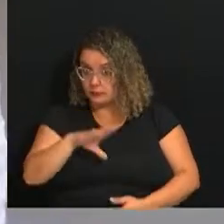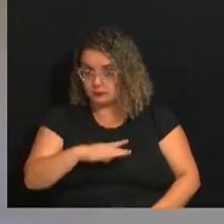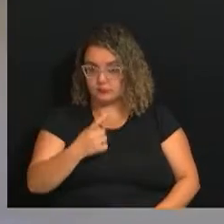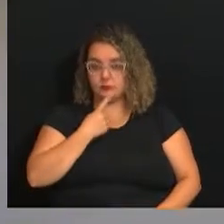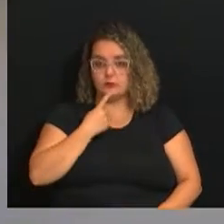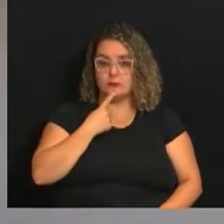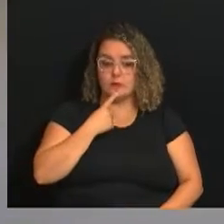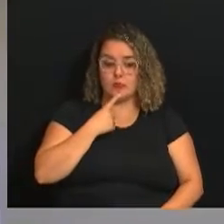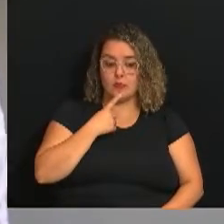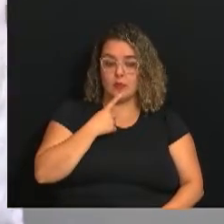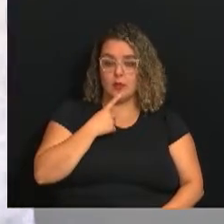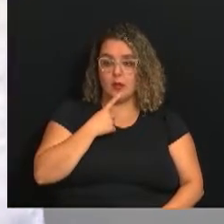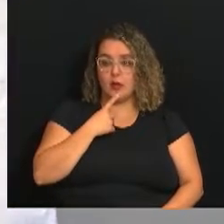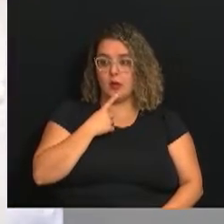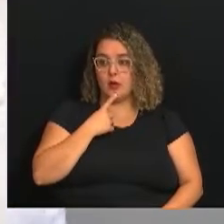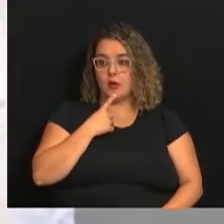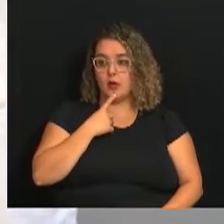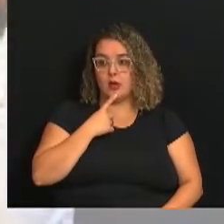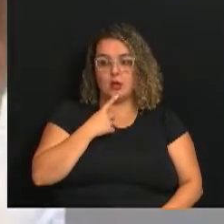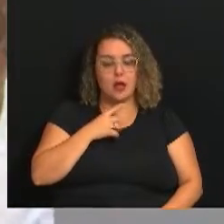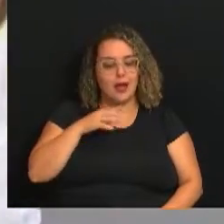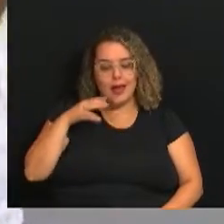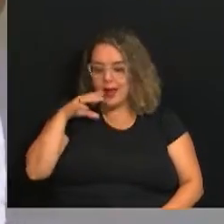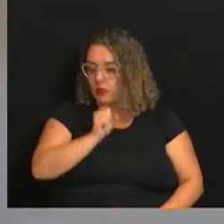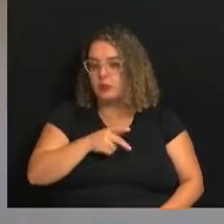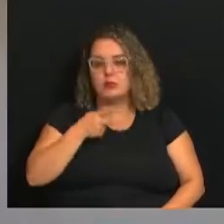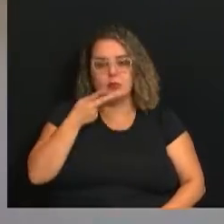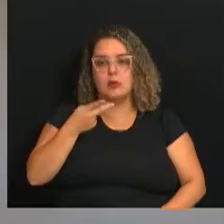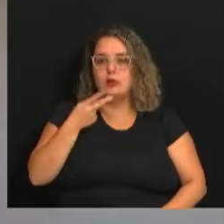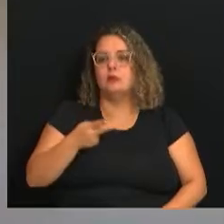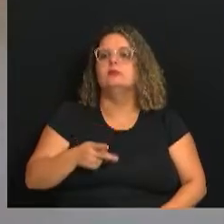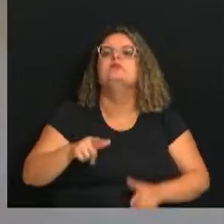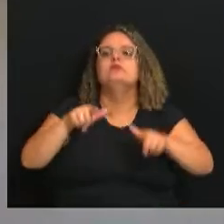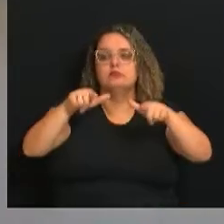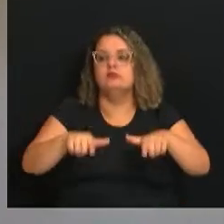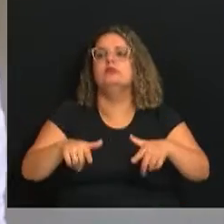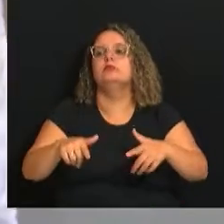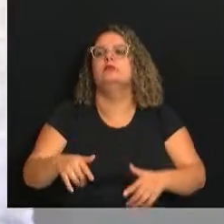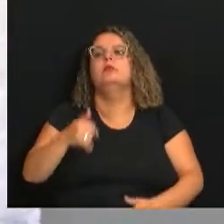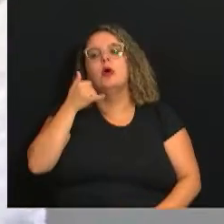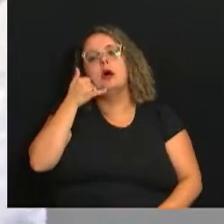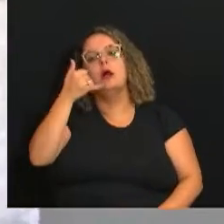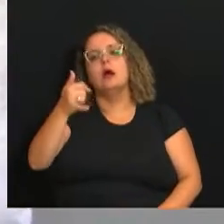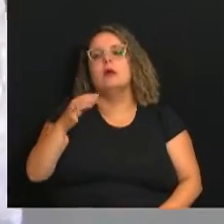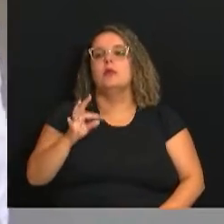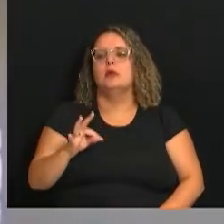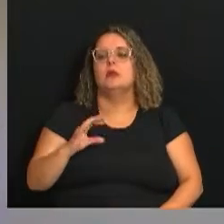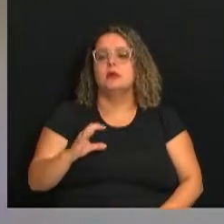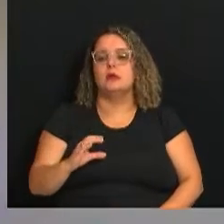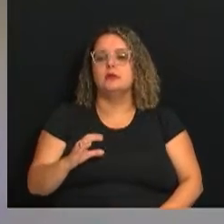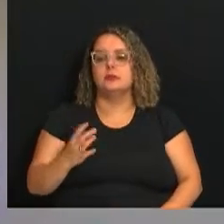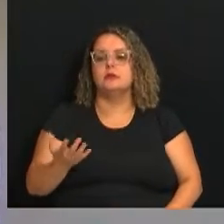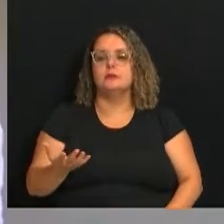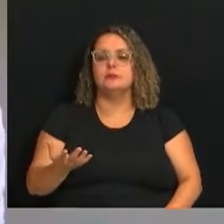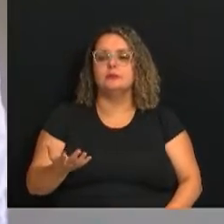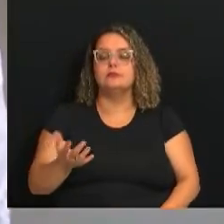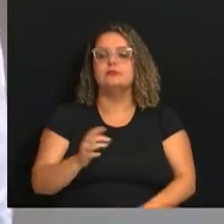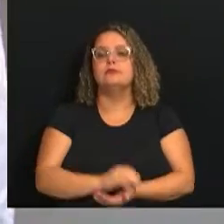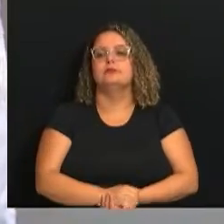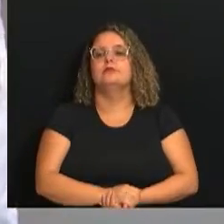quando surgiu a oportunidade, fomos pensar num nome, e a escolha da cidade foi